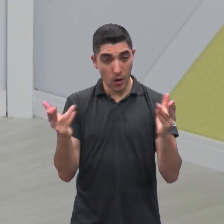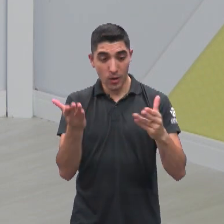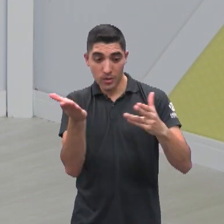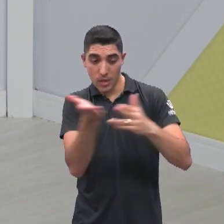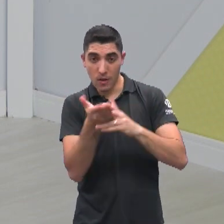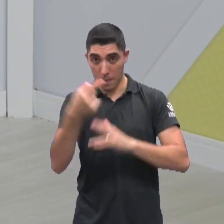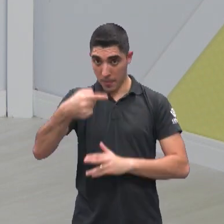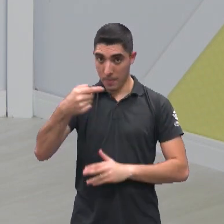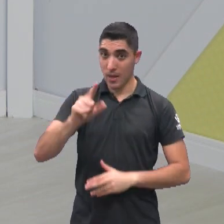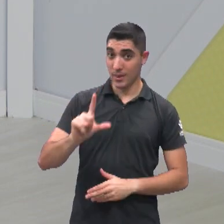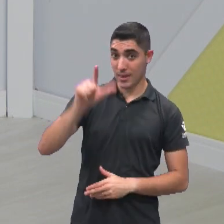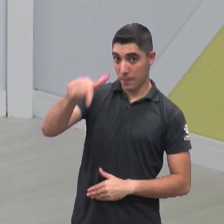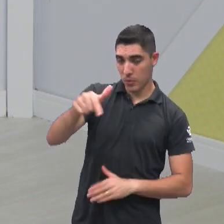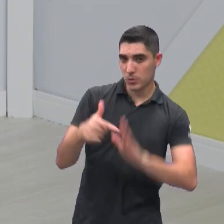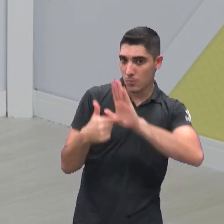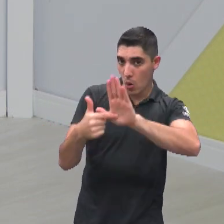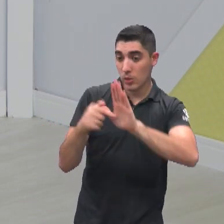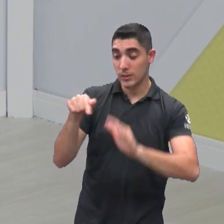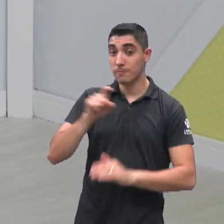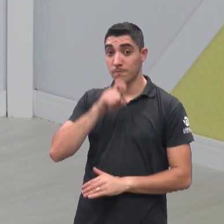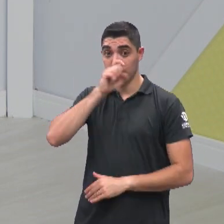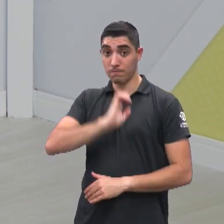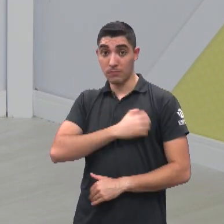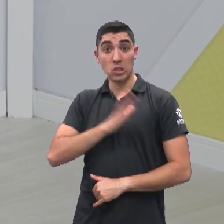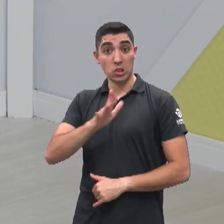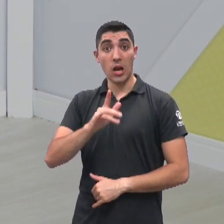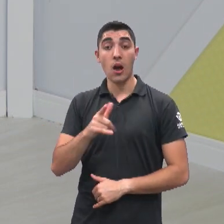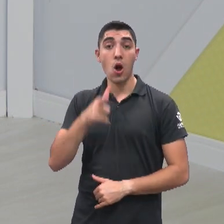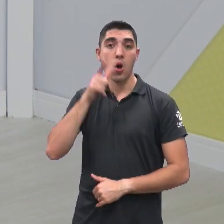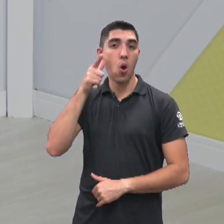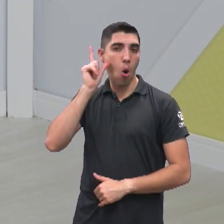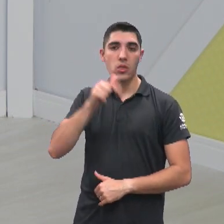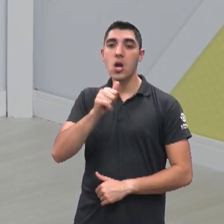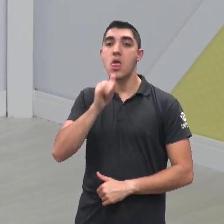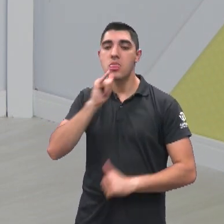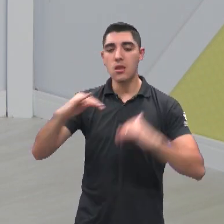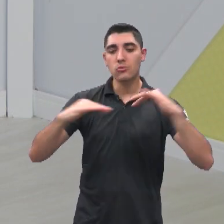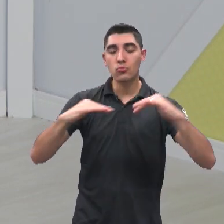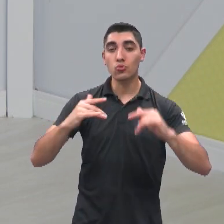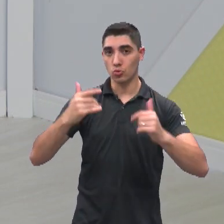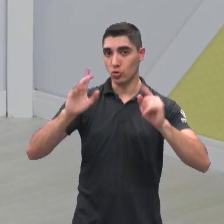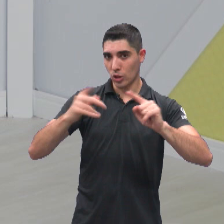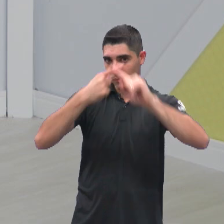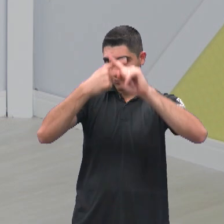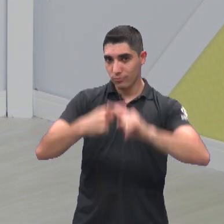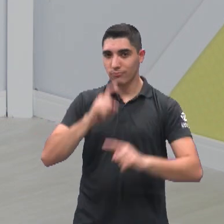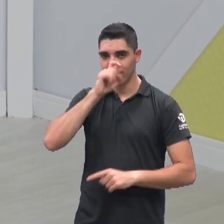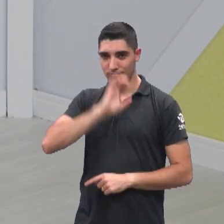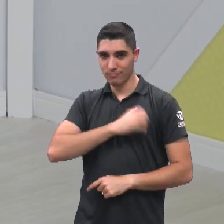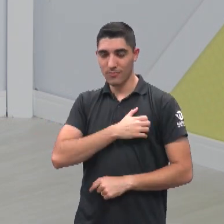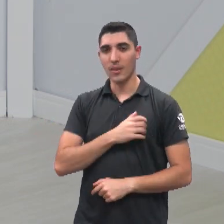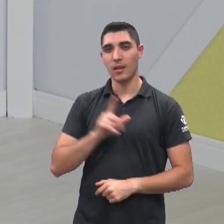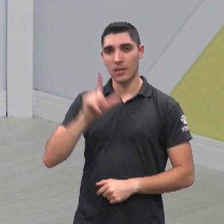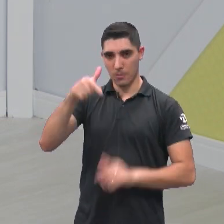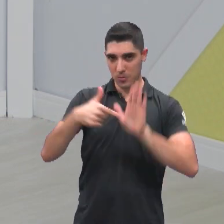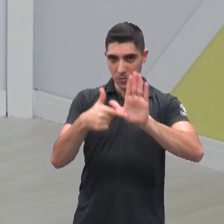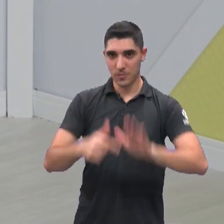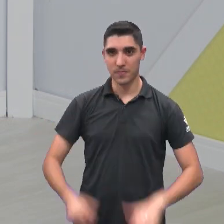volta tem informações do São José. Teve jogo treino ontem, você vai saber de todos os detalhes com o nosso João Delfino. Não sai daí, já